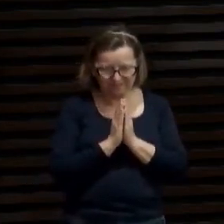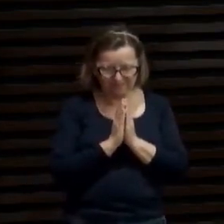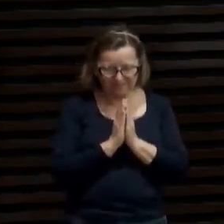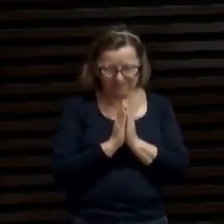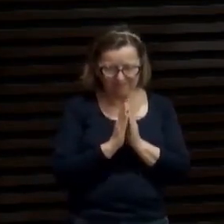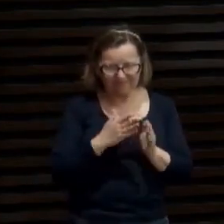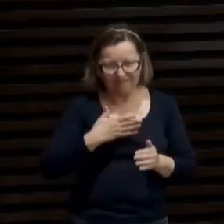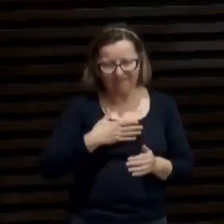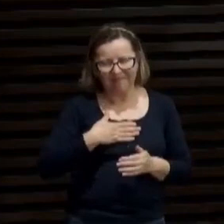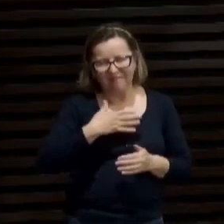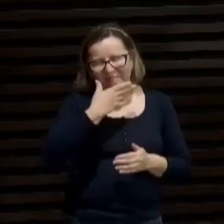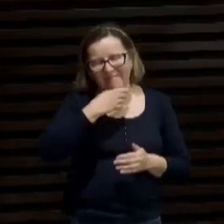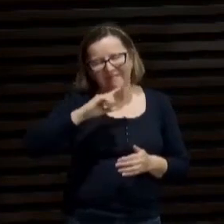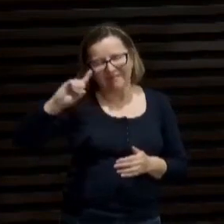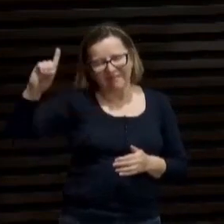Ó meu Pai,